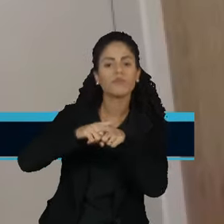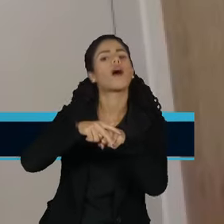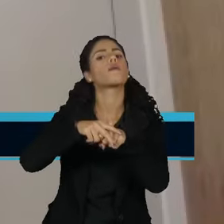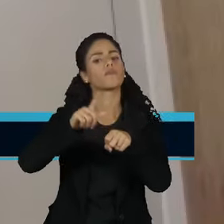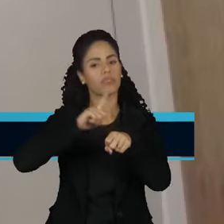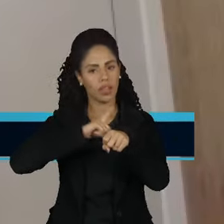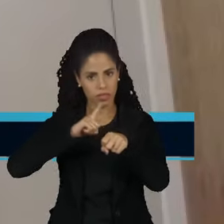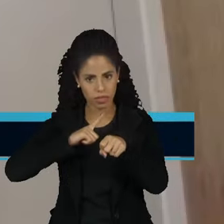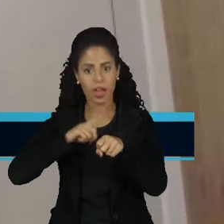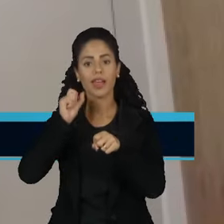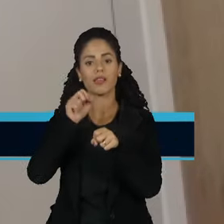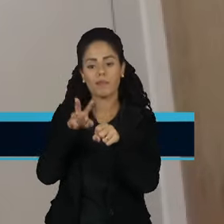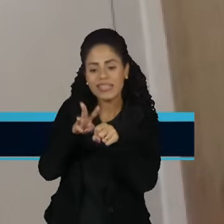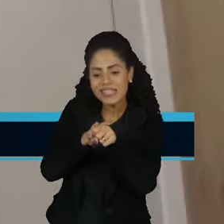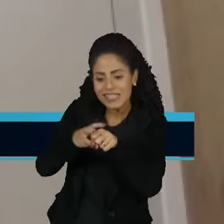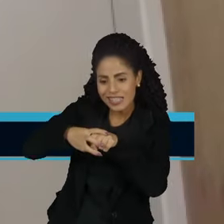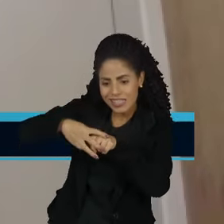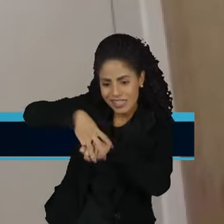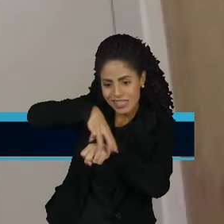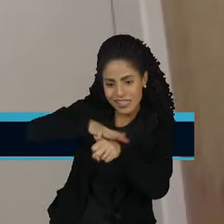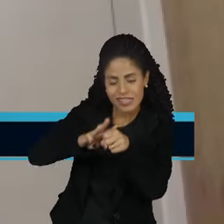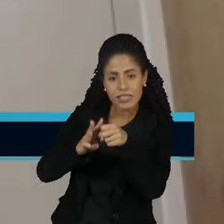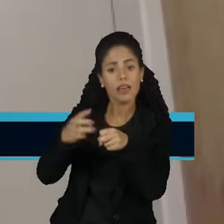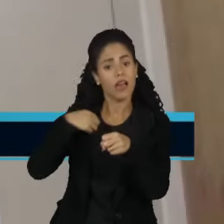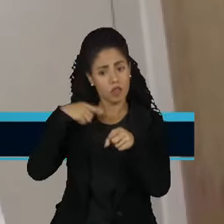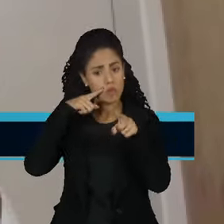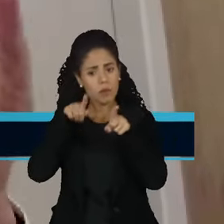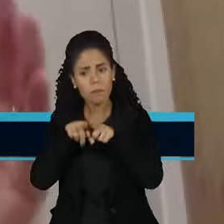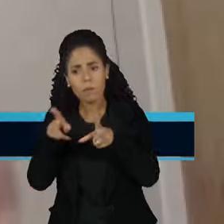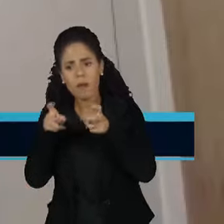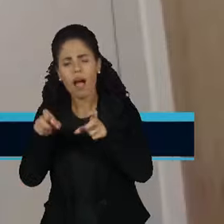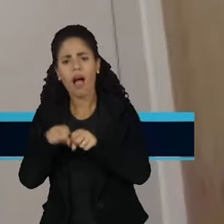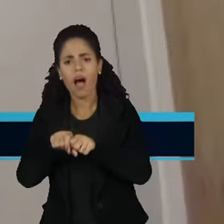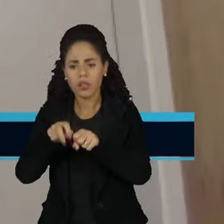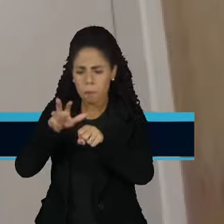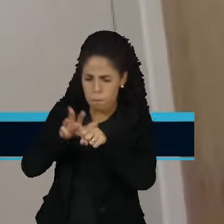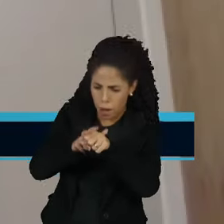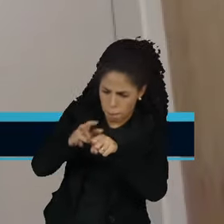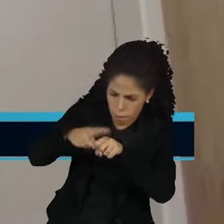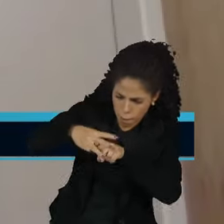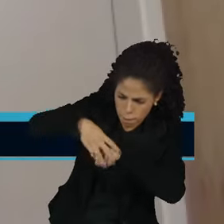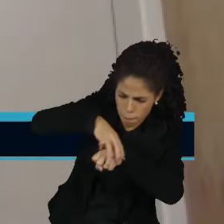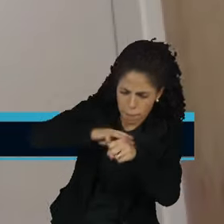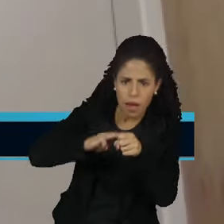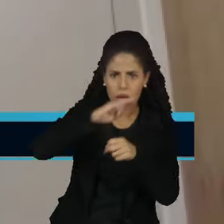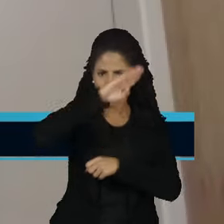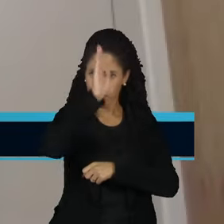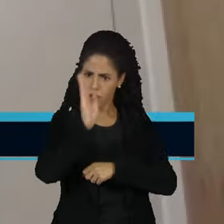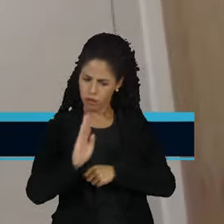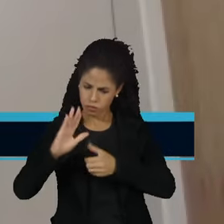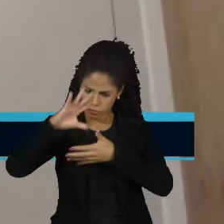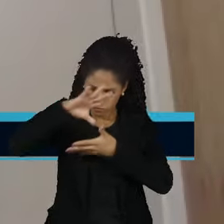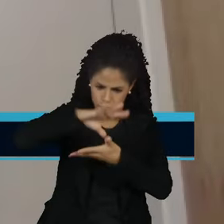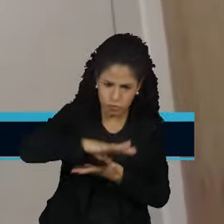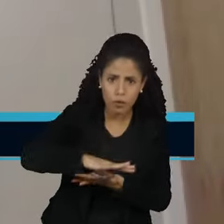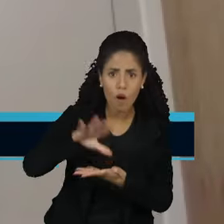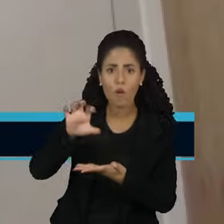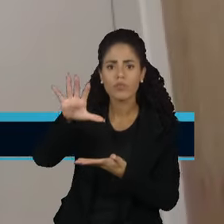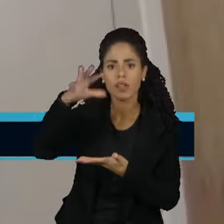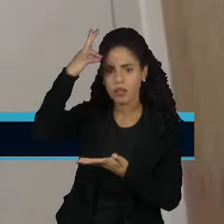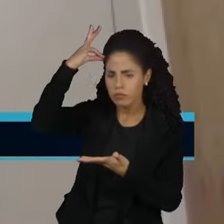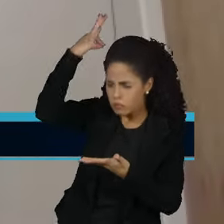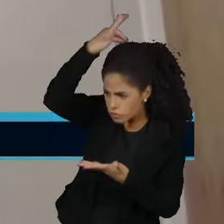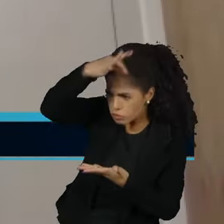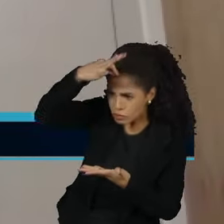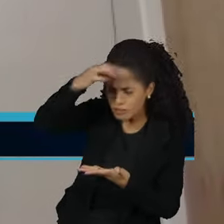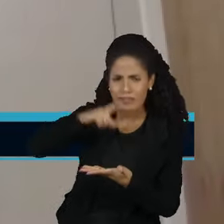do Zika vírus, né? Hoje ainda eu estava vendo o Zika vírus, se você pegar um mapa do Brasil, o estado do Espírito Santo é o local onde mais